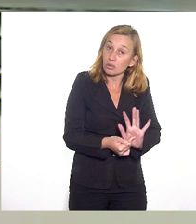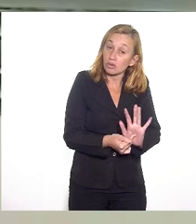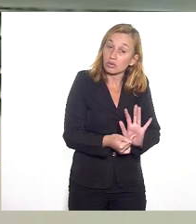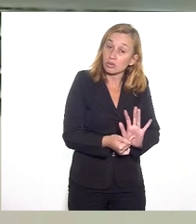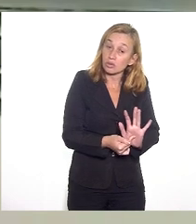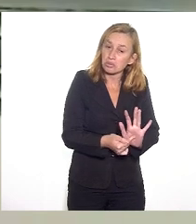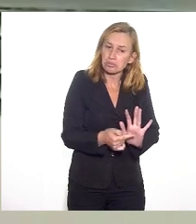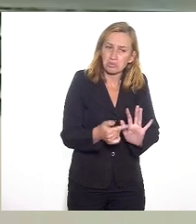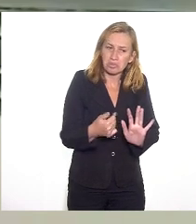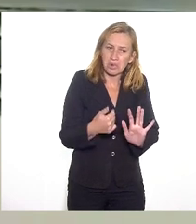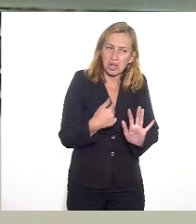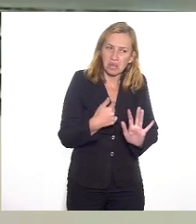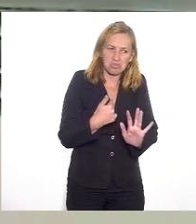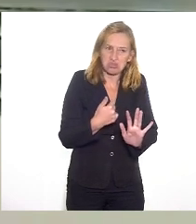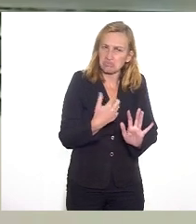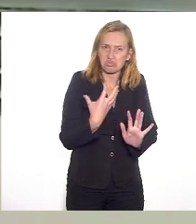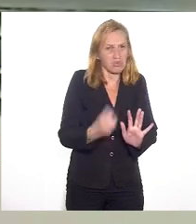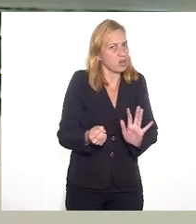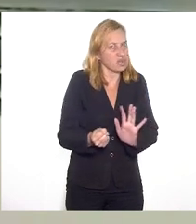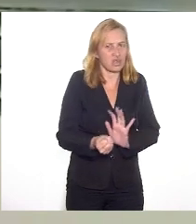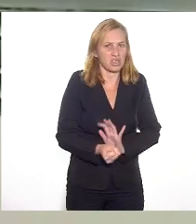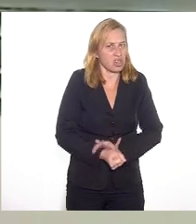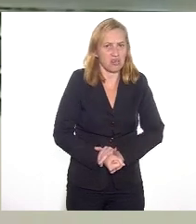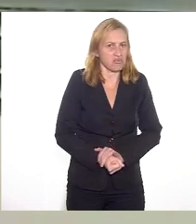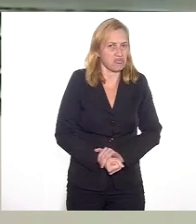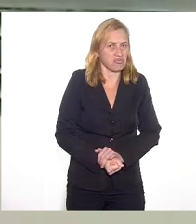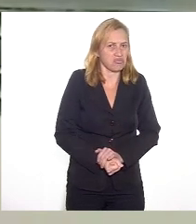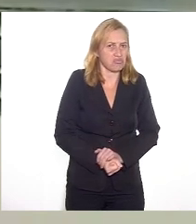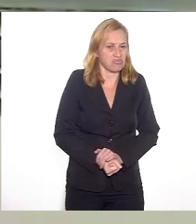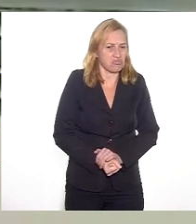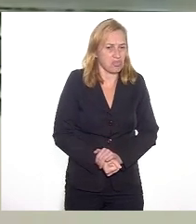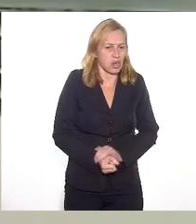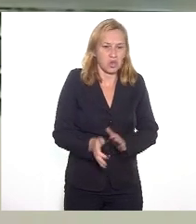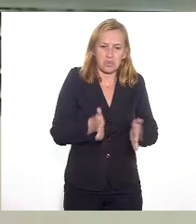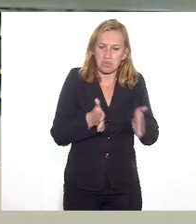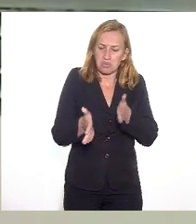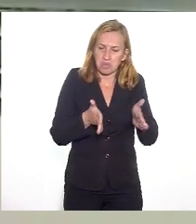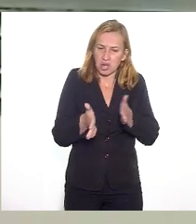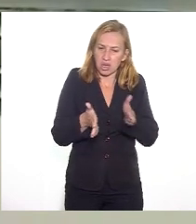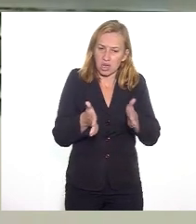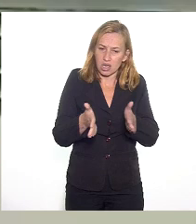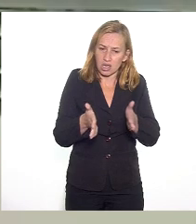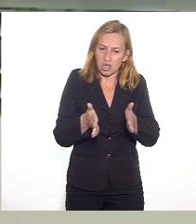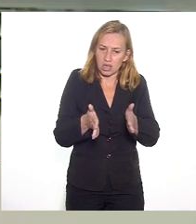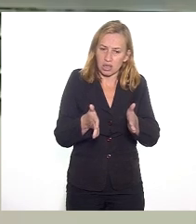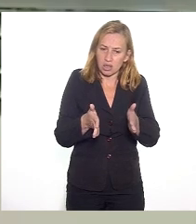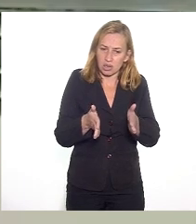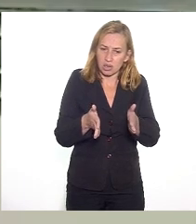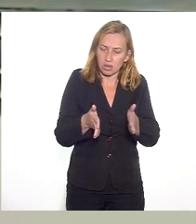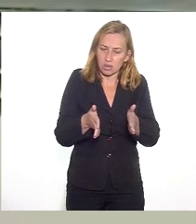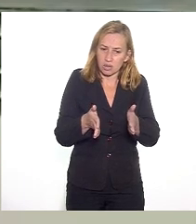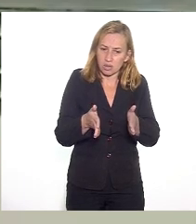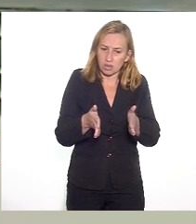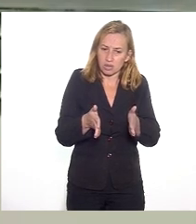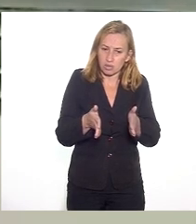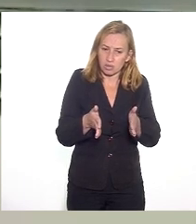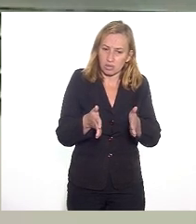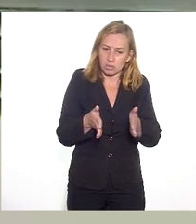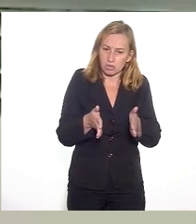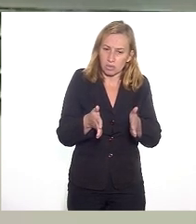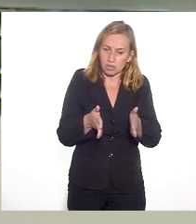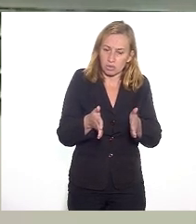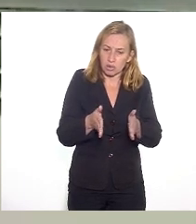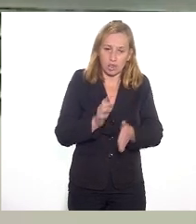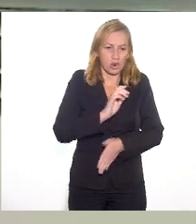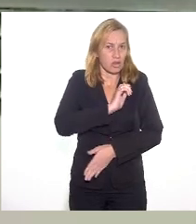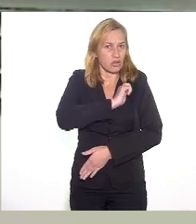me convenceu. Ora, num período de regime de recuperação fiscal,